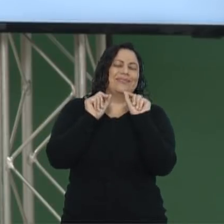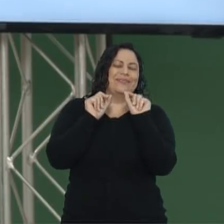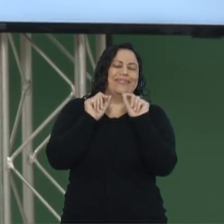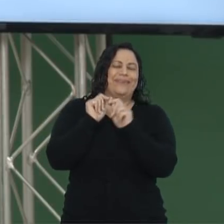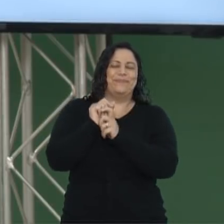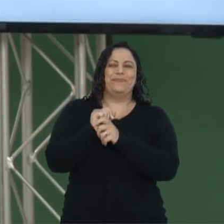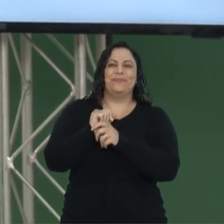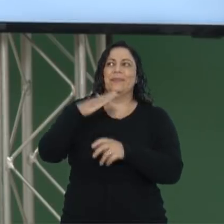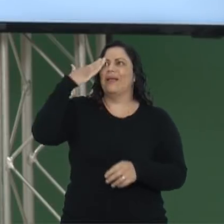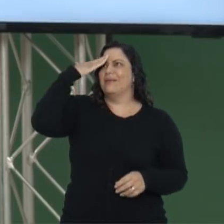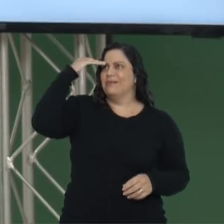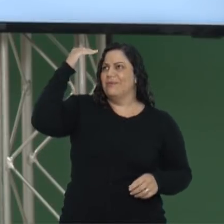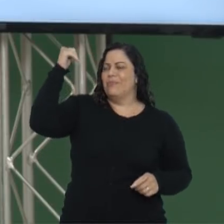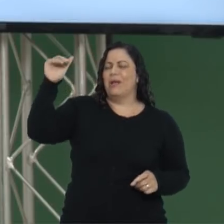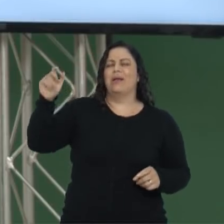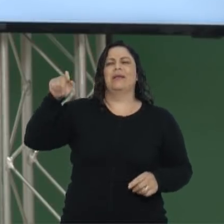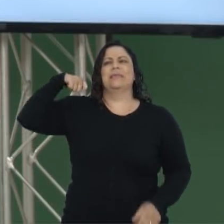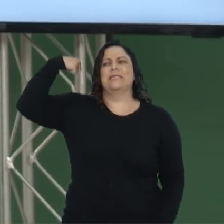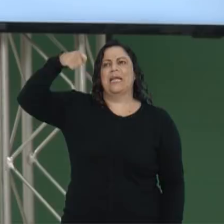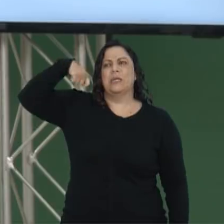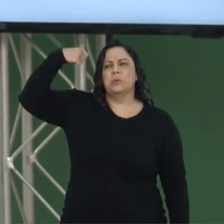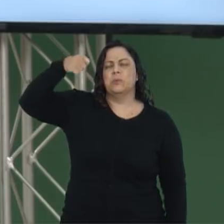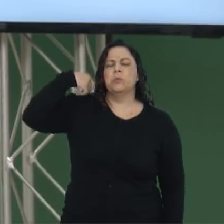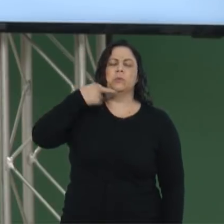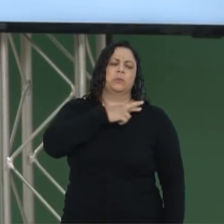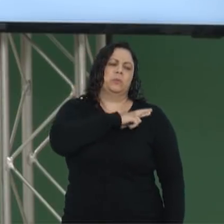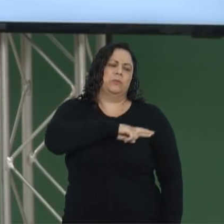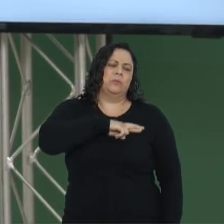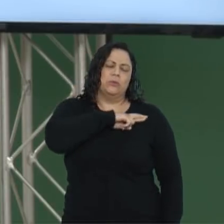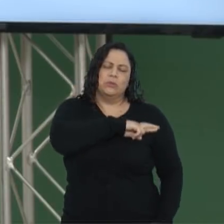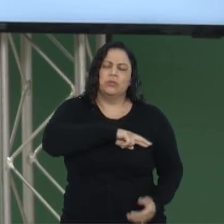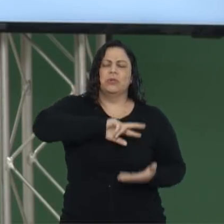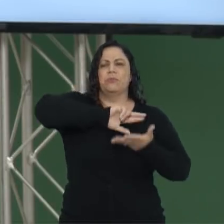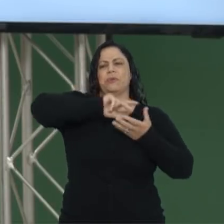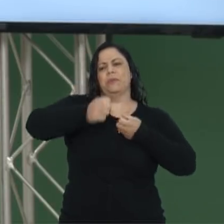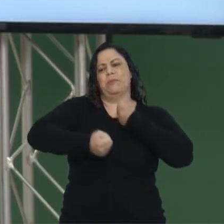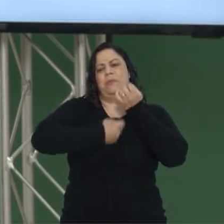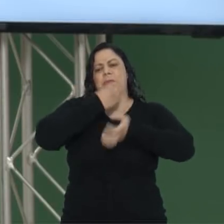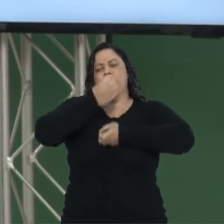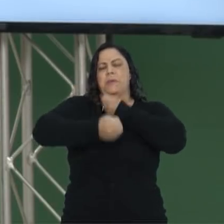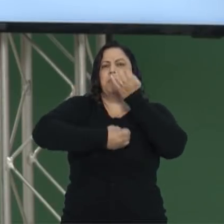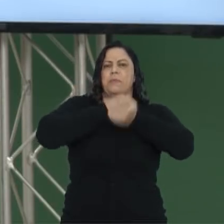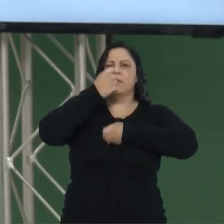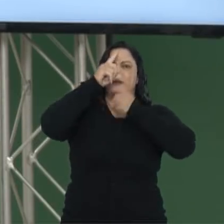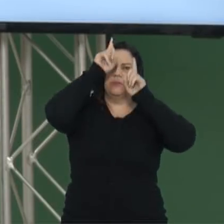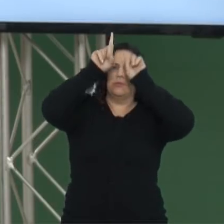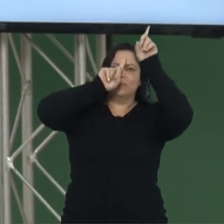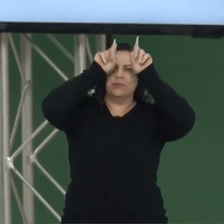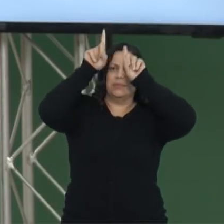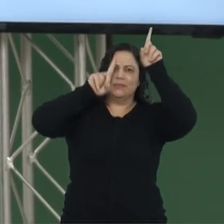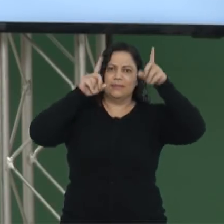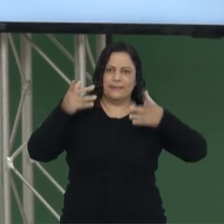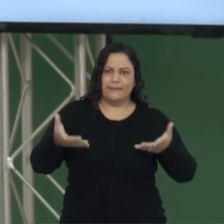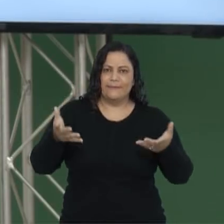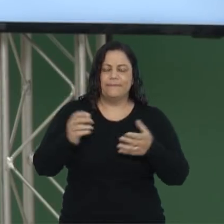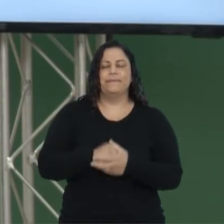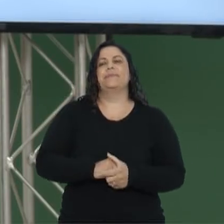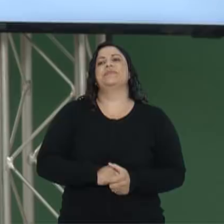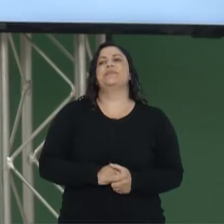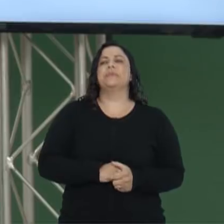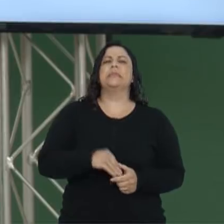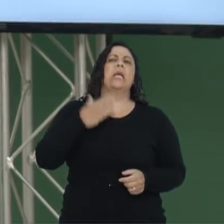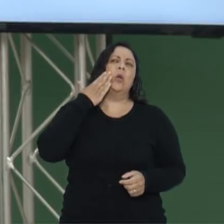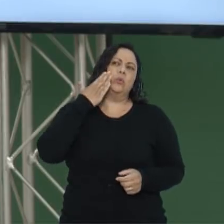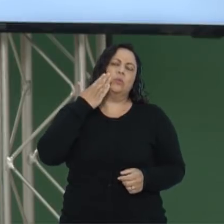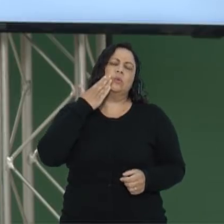artistas, contistas, escritores, romancistas e poetas, né? Claro que eu sei que, por exemplo, publicitários